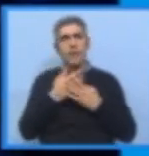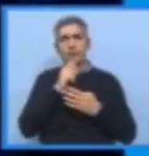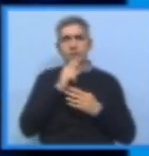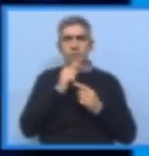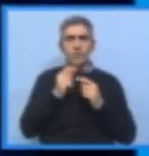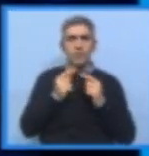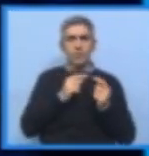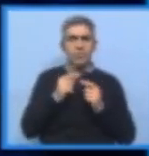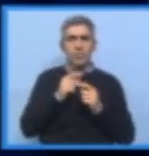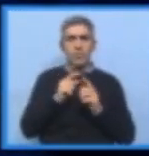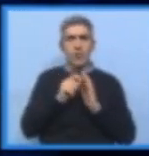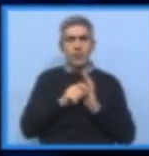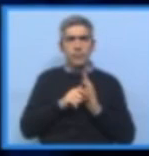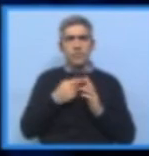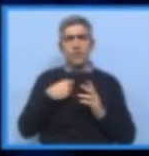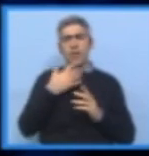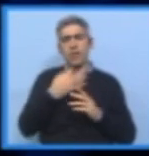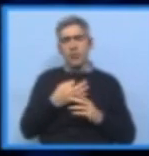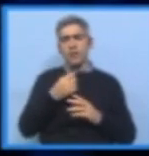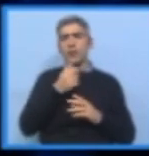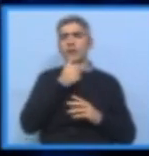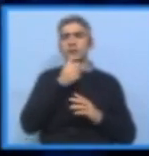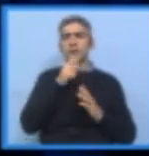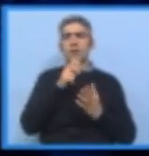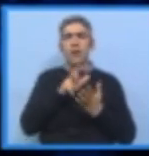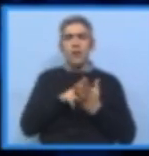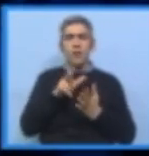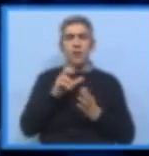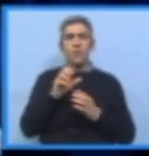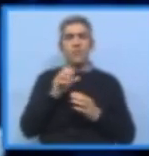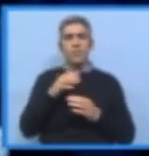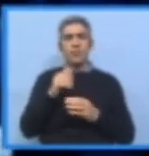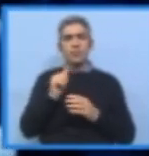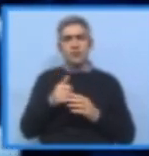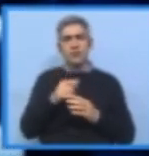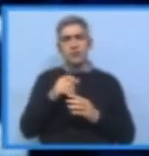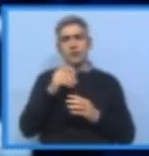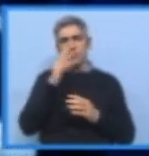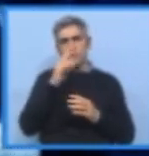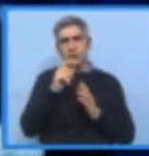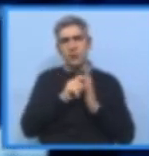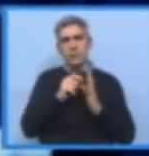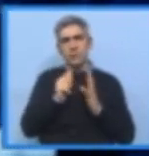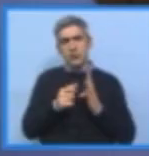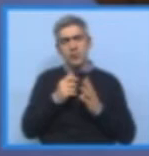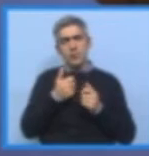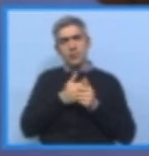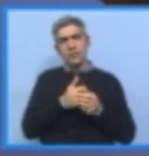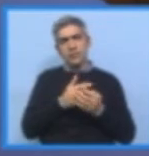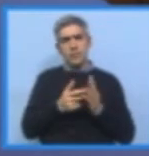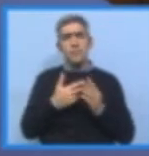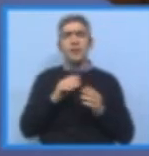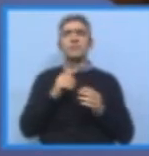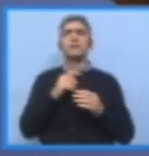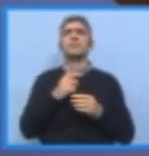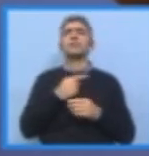discussão ética. Nós acreditamos que a decisão clínica, a decisão clinicamente mais correta, será também eticamente mais correta, mas nem sempre é